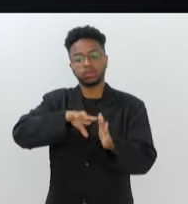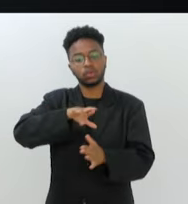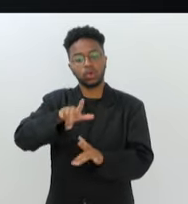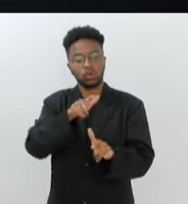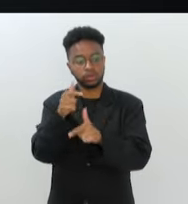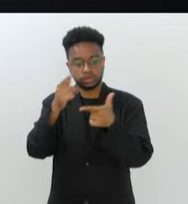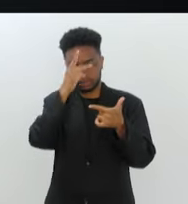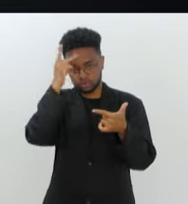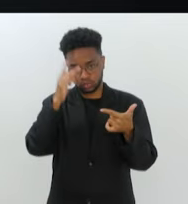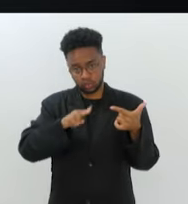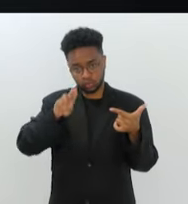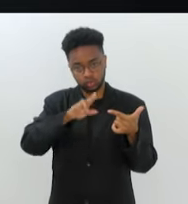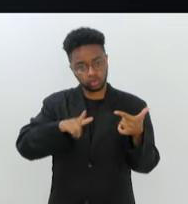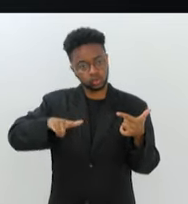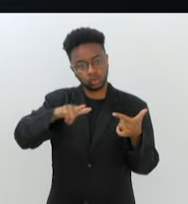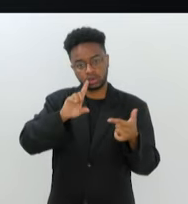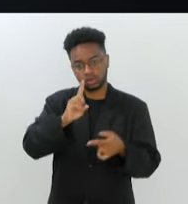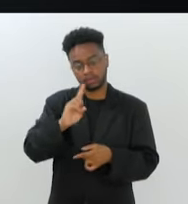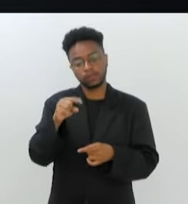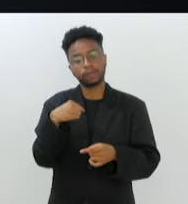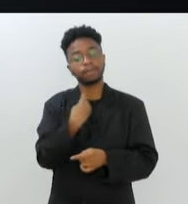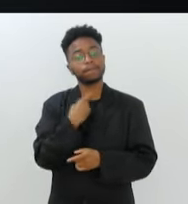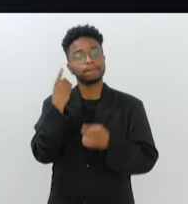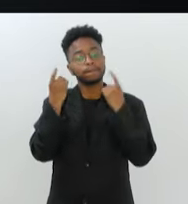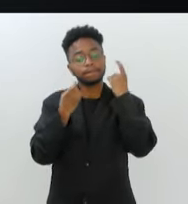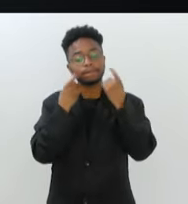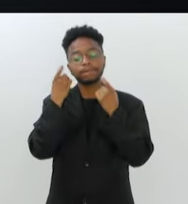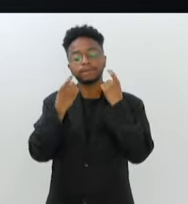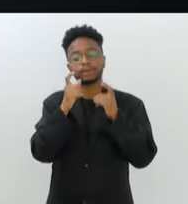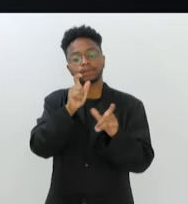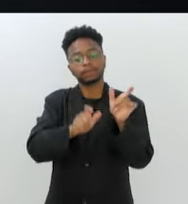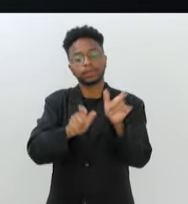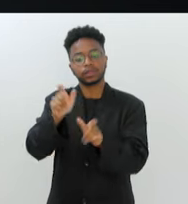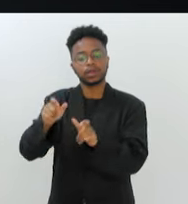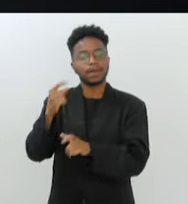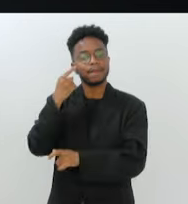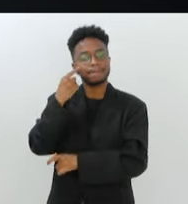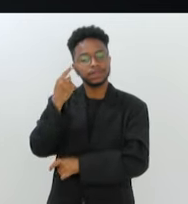preocupação é com aquelas pessoas que estão pensando, com aqueles indivíduos que